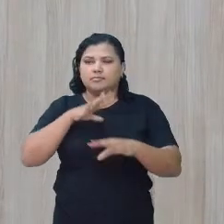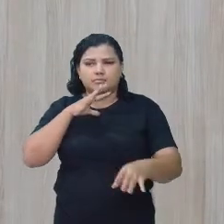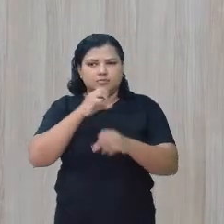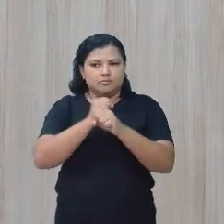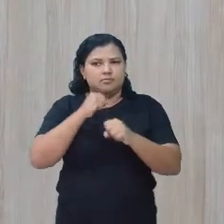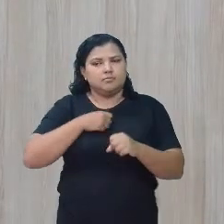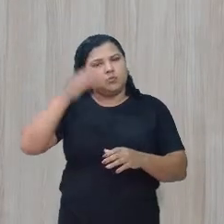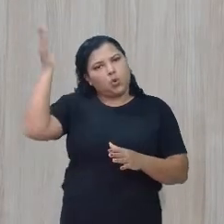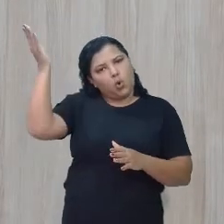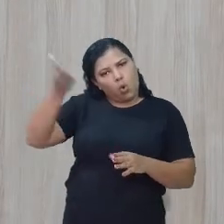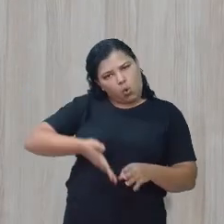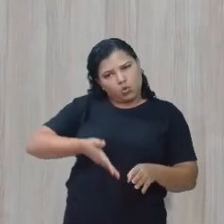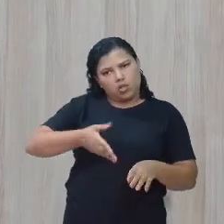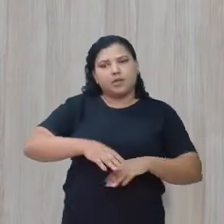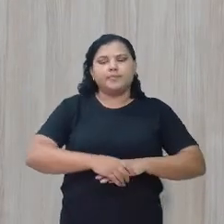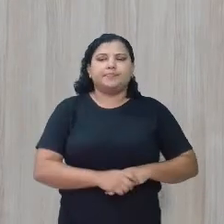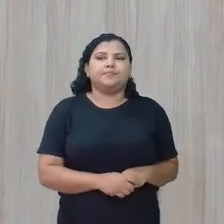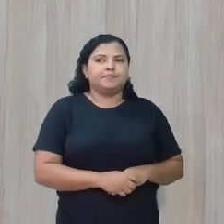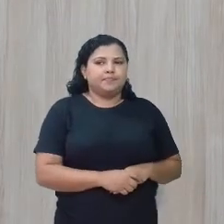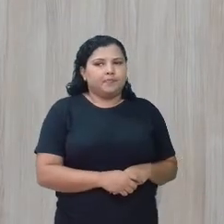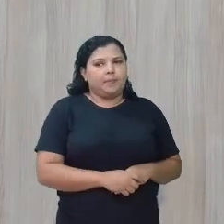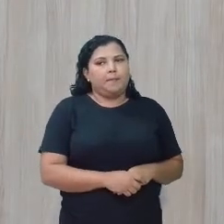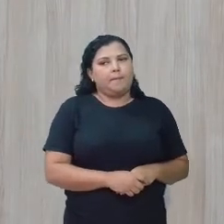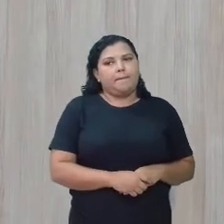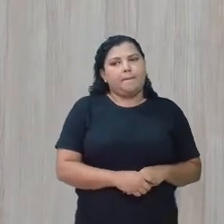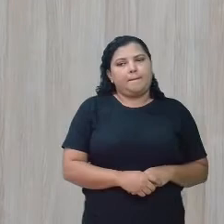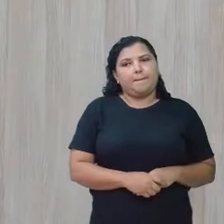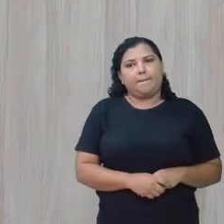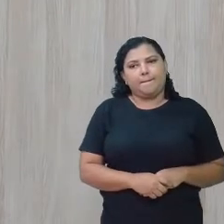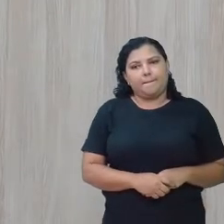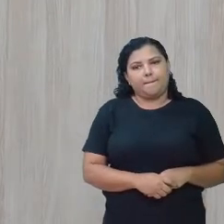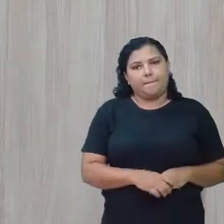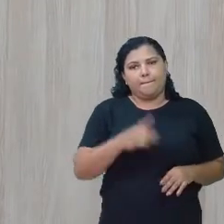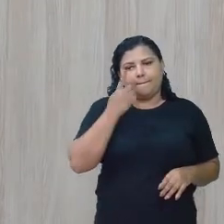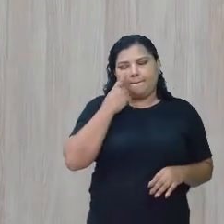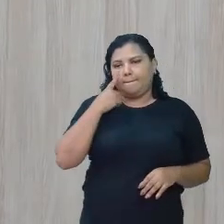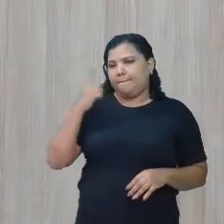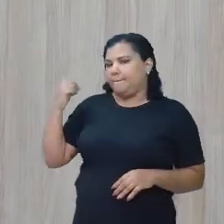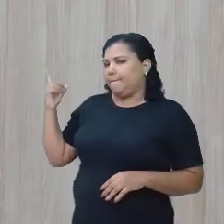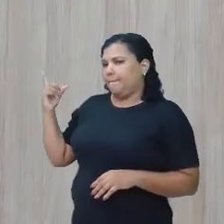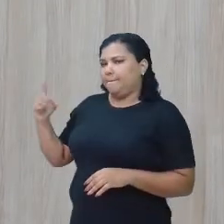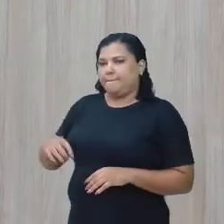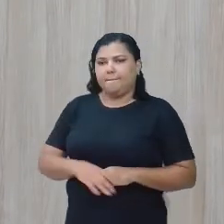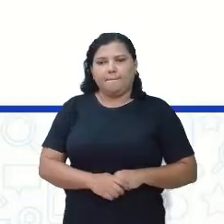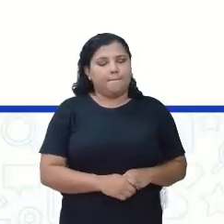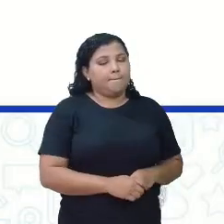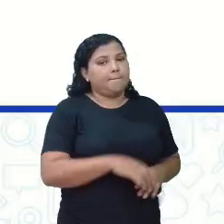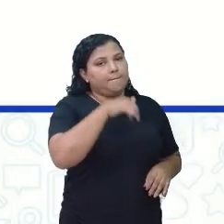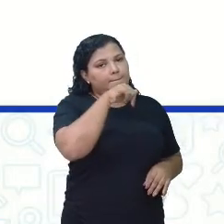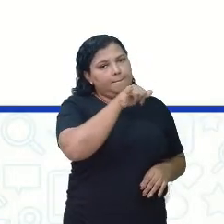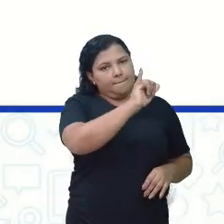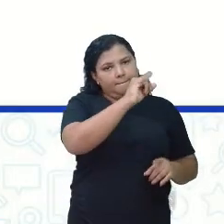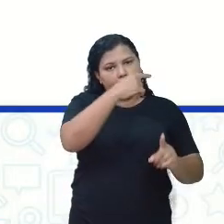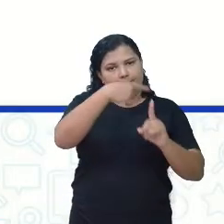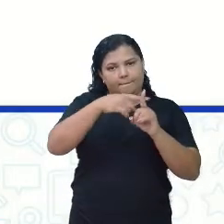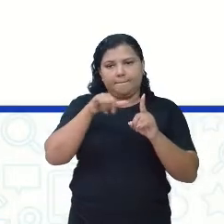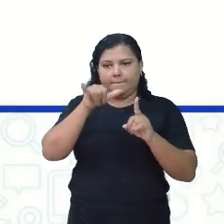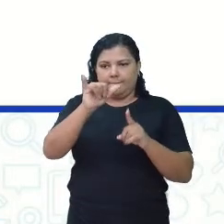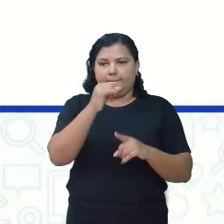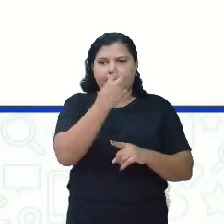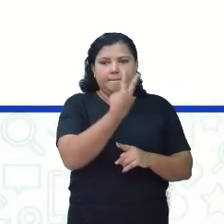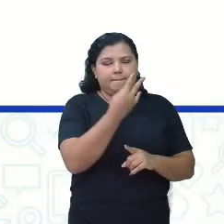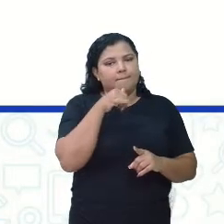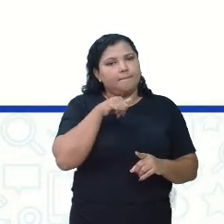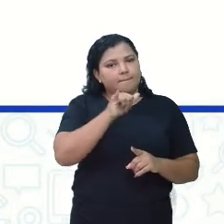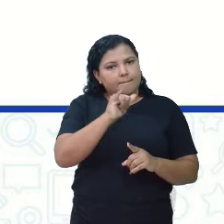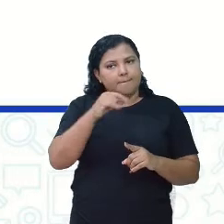soma, esses valores eles serão eliminados. Foi o que a gente fez aqui, ó. Y mais y é igual a 2y e